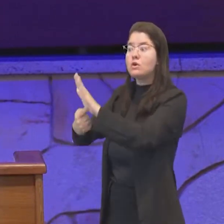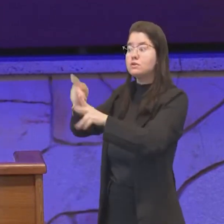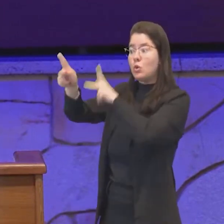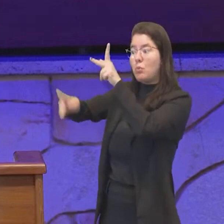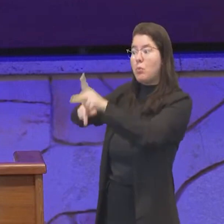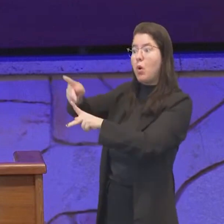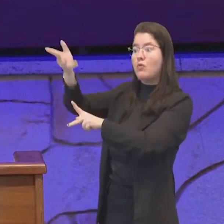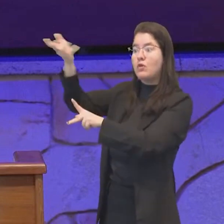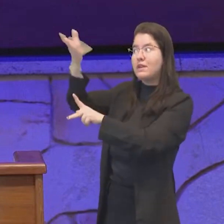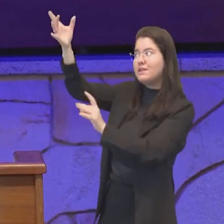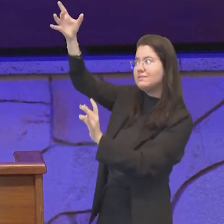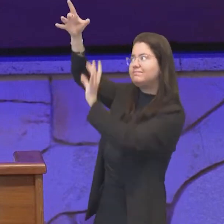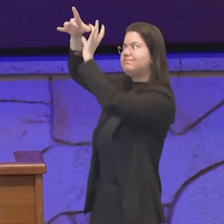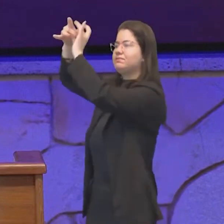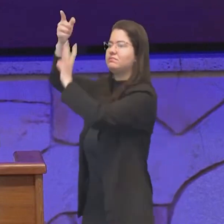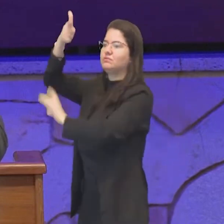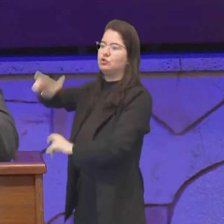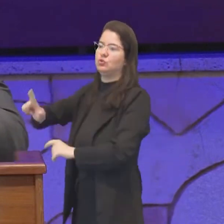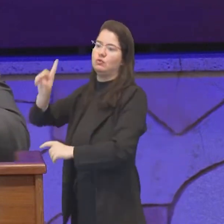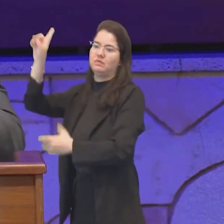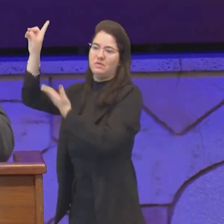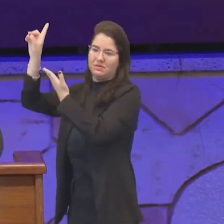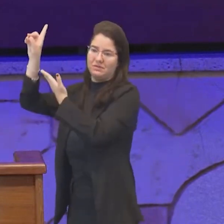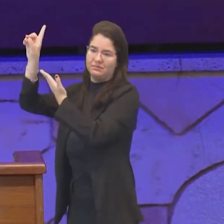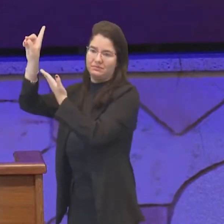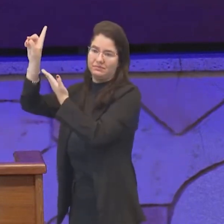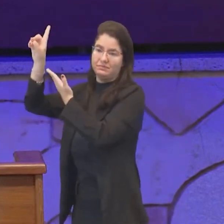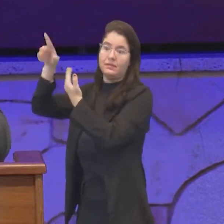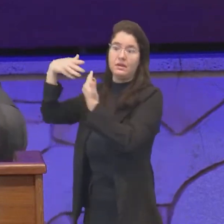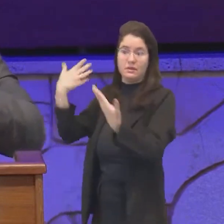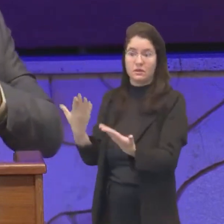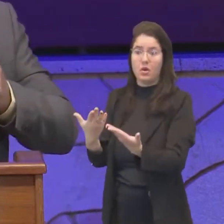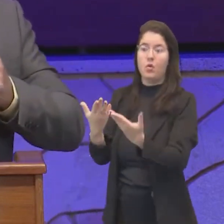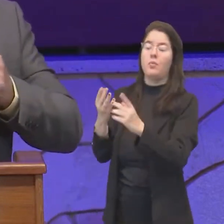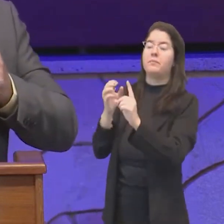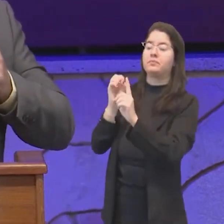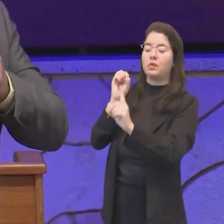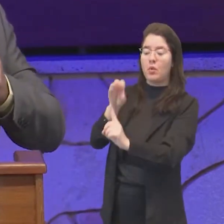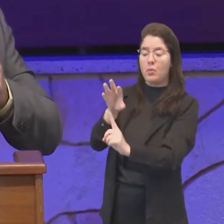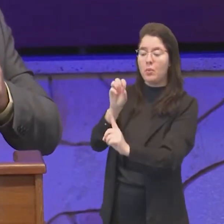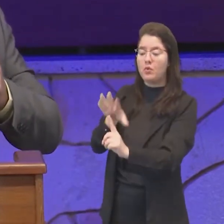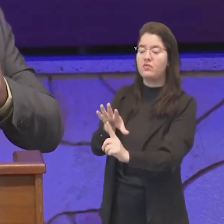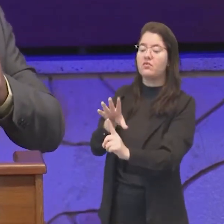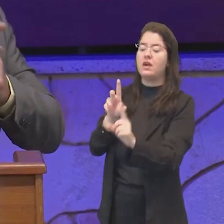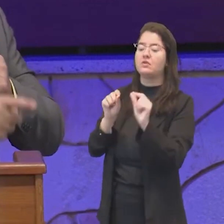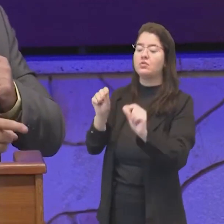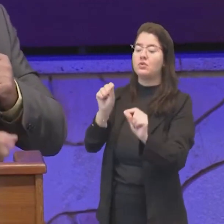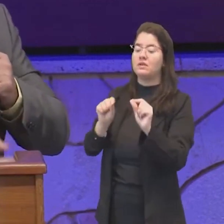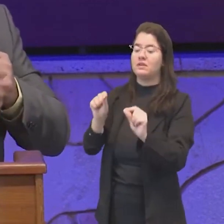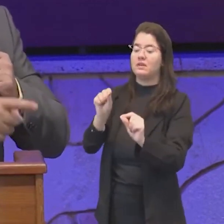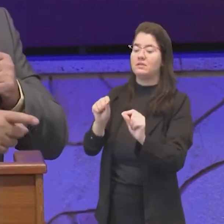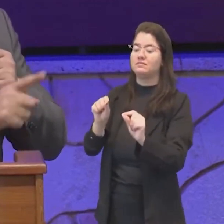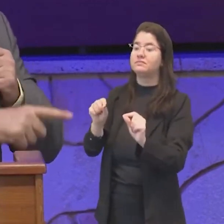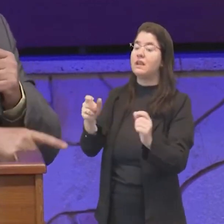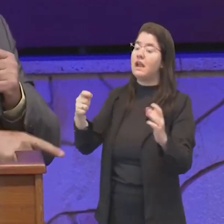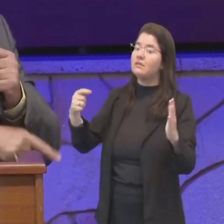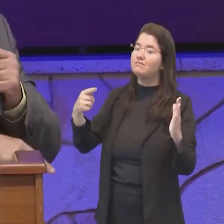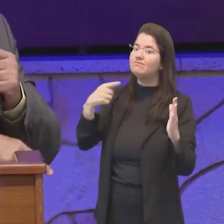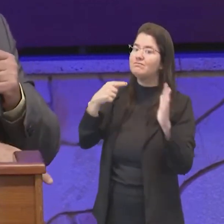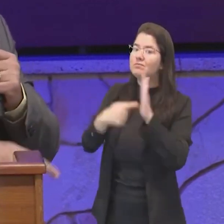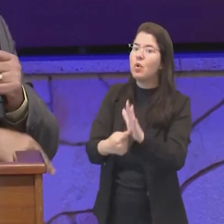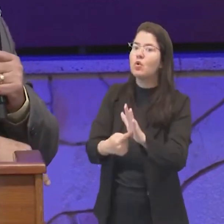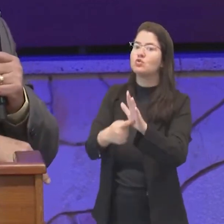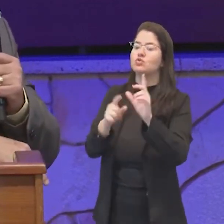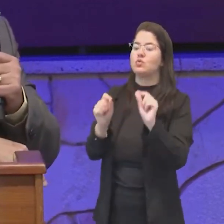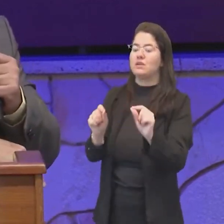intenção. O que o profeta está aqui denunciando é o tipo de coisa ou algo que o povo